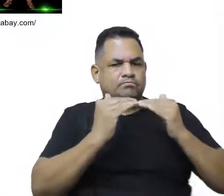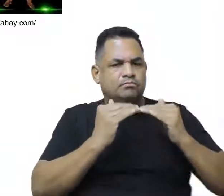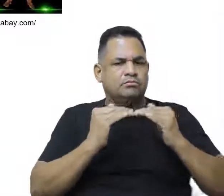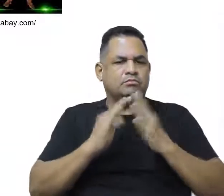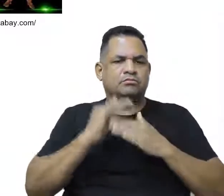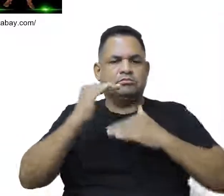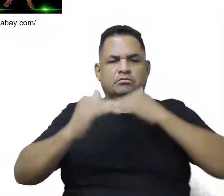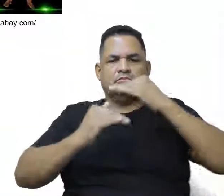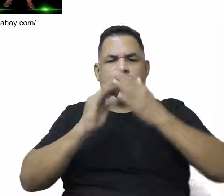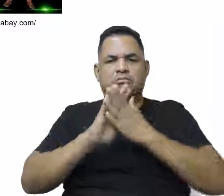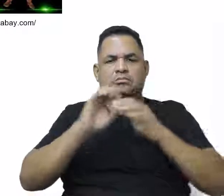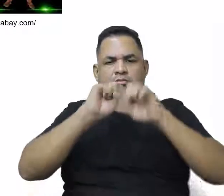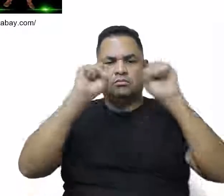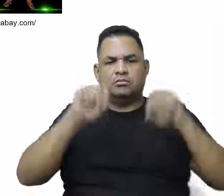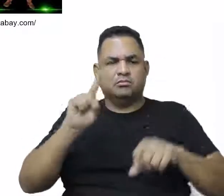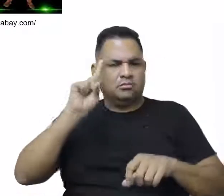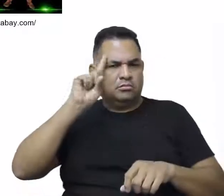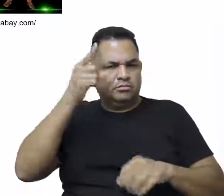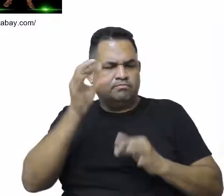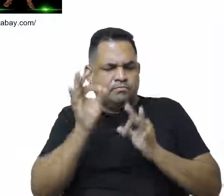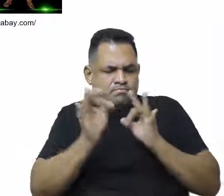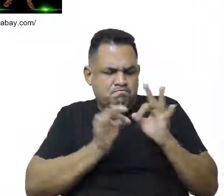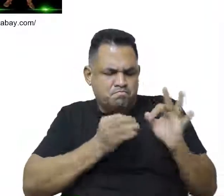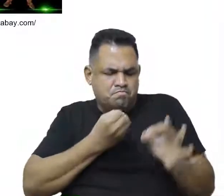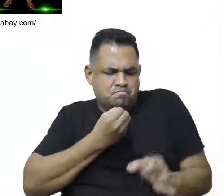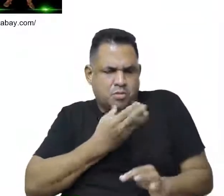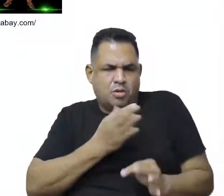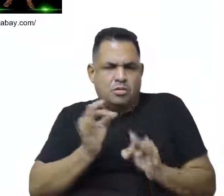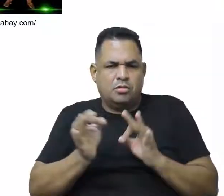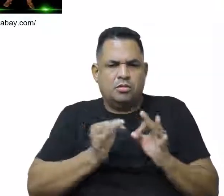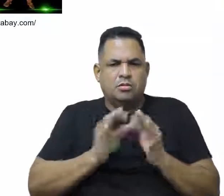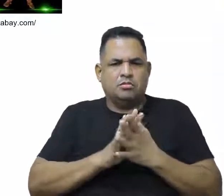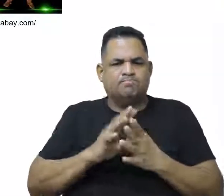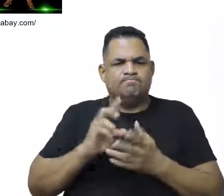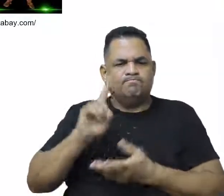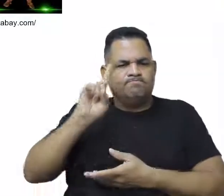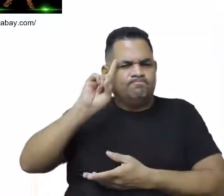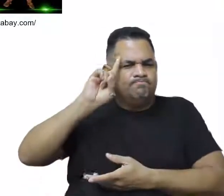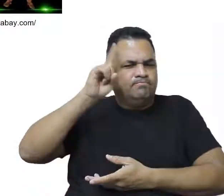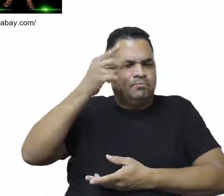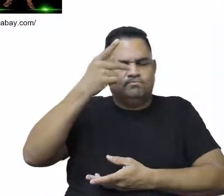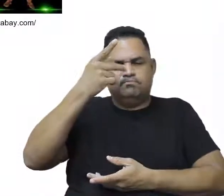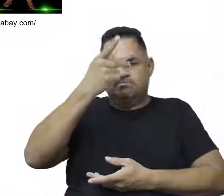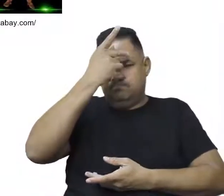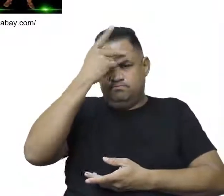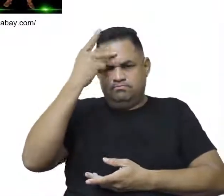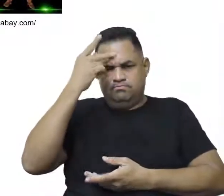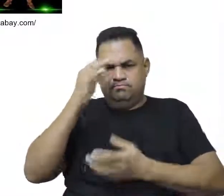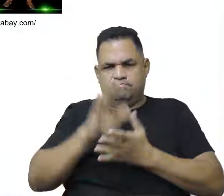de ideias muito bem elaborado por intelectuais a serviço do poder.